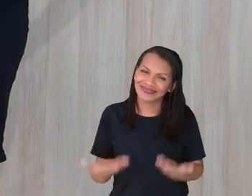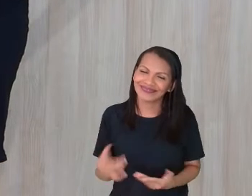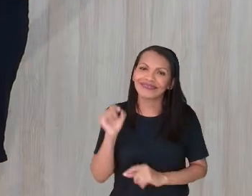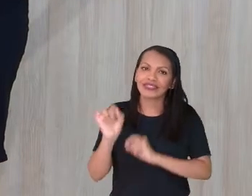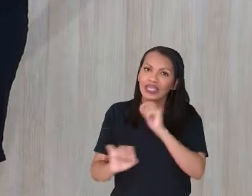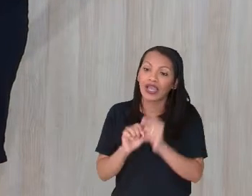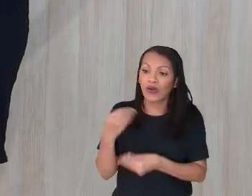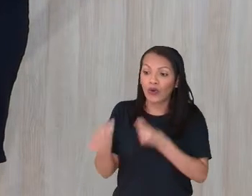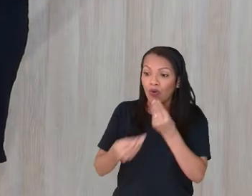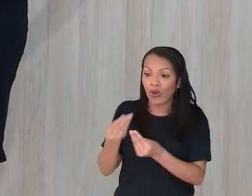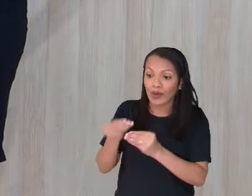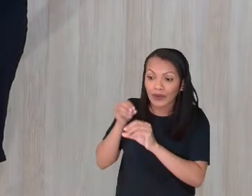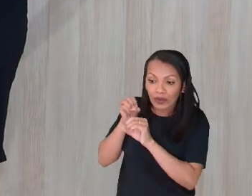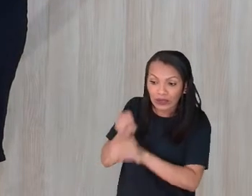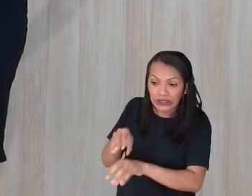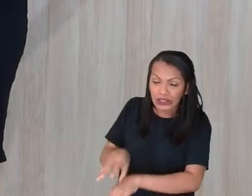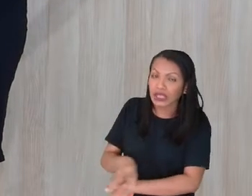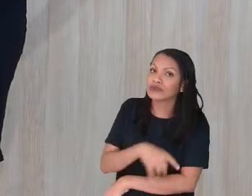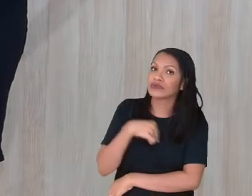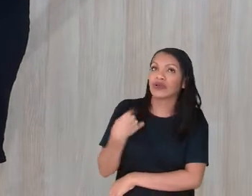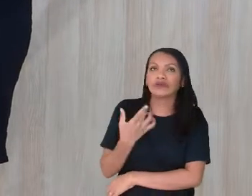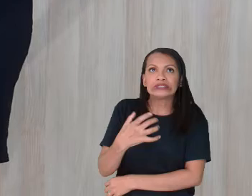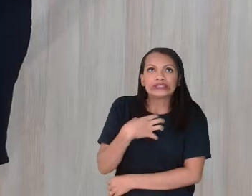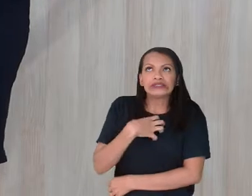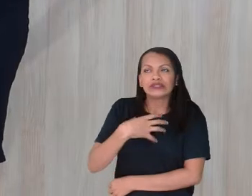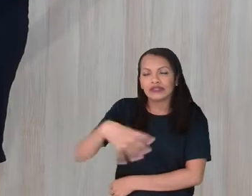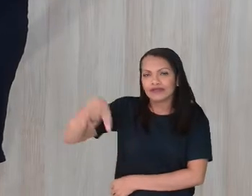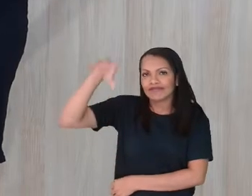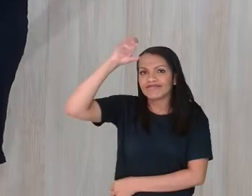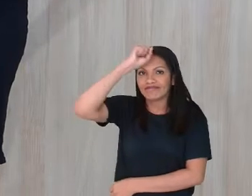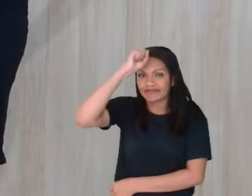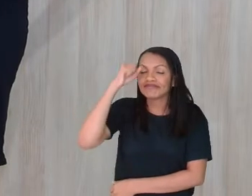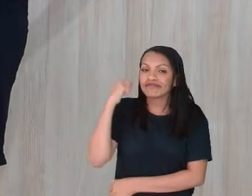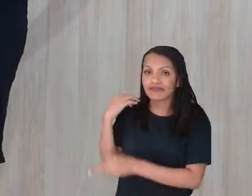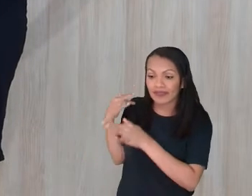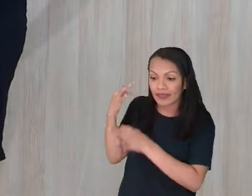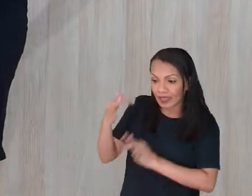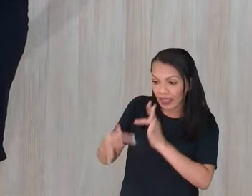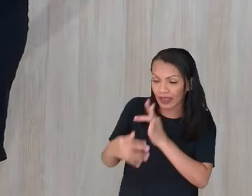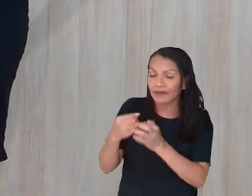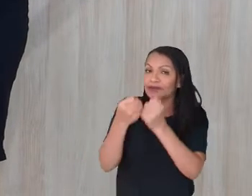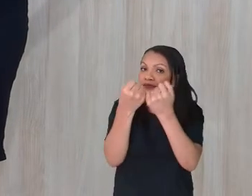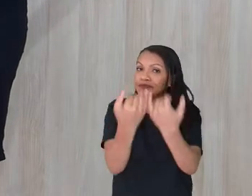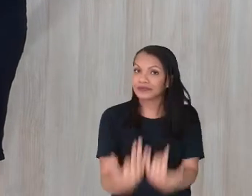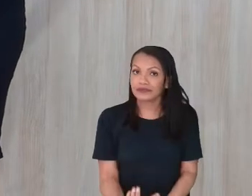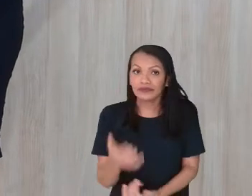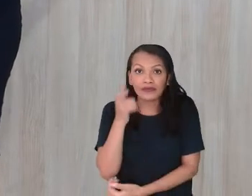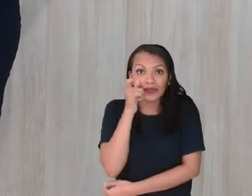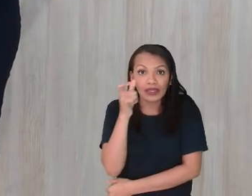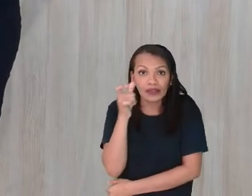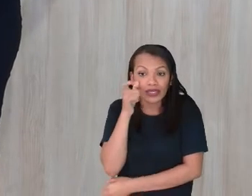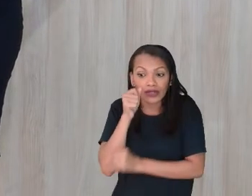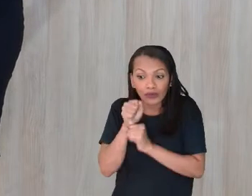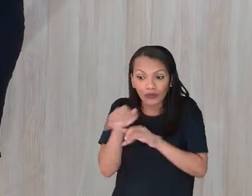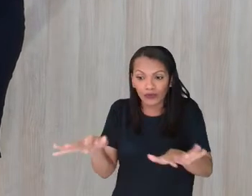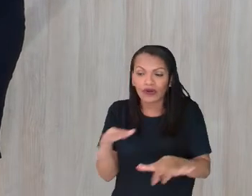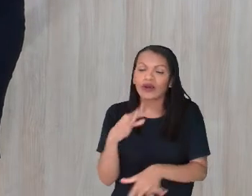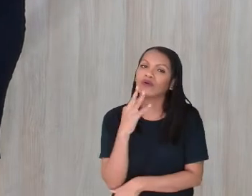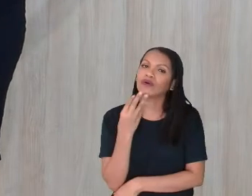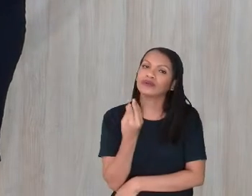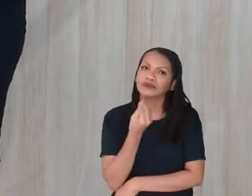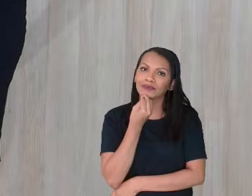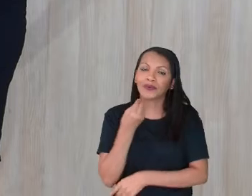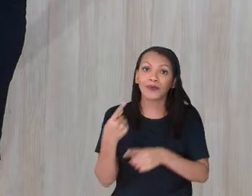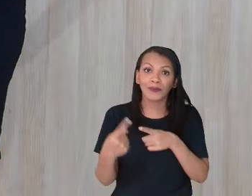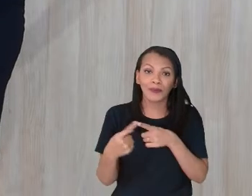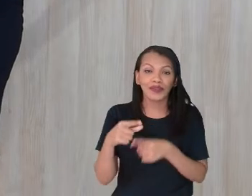é um modo, se a gente pensar, as narrativas são formas mais interessantes de propagar conhecimento, né? Porque